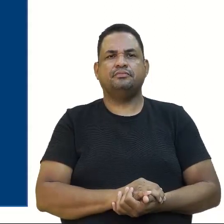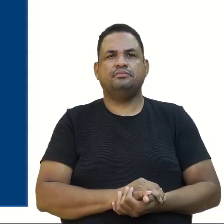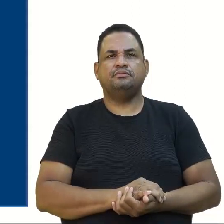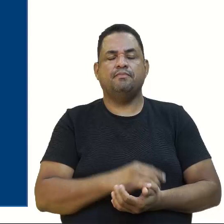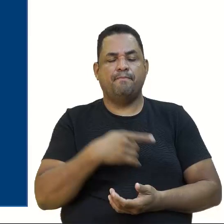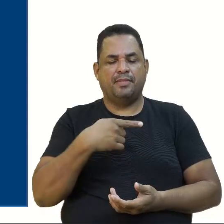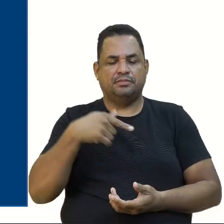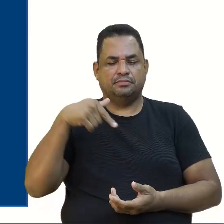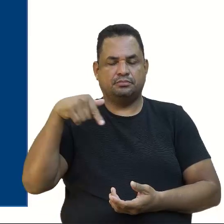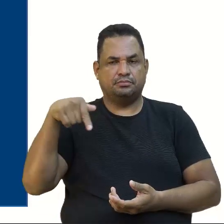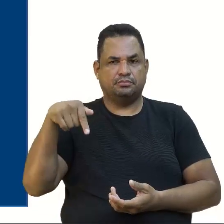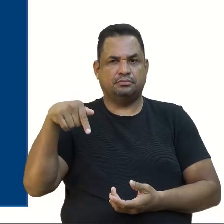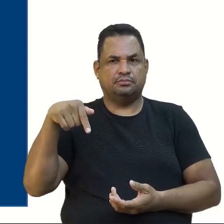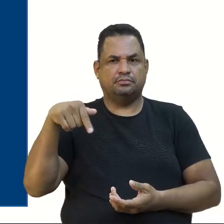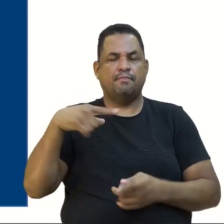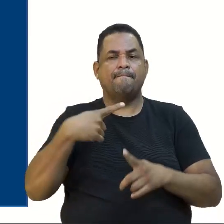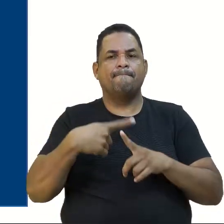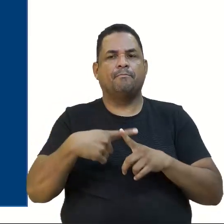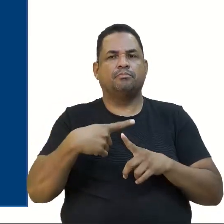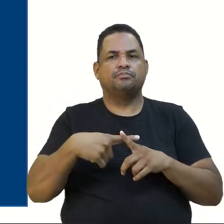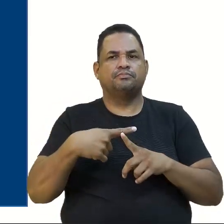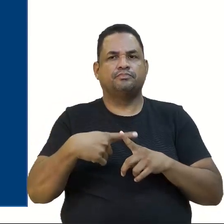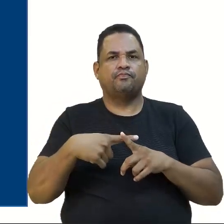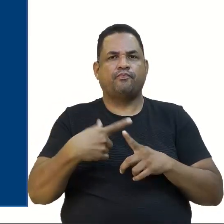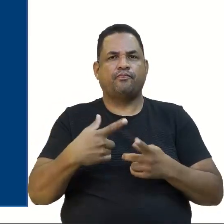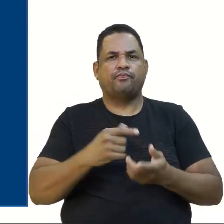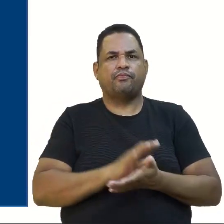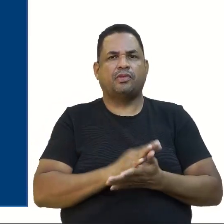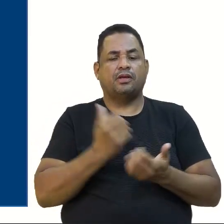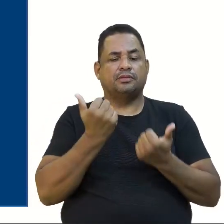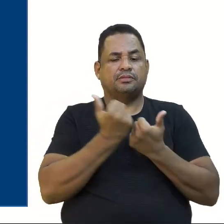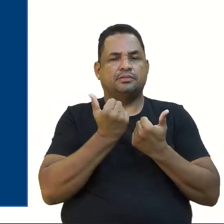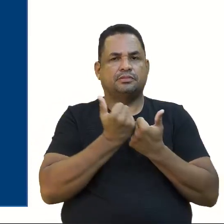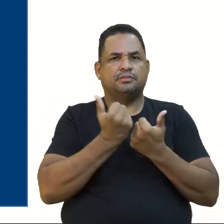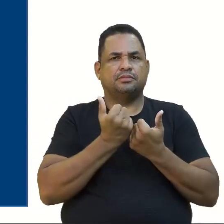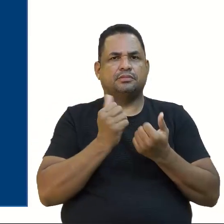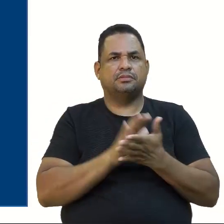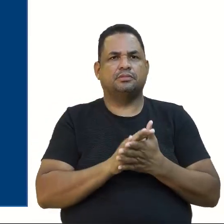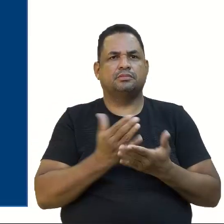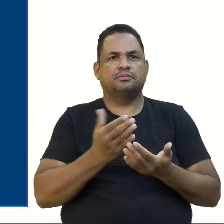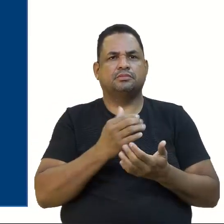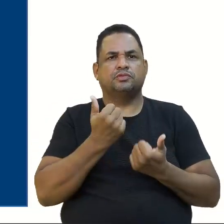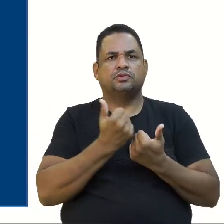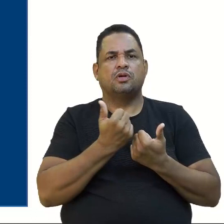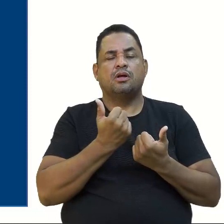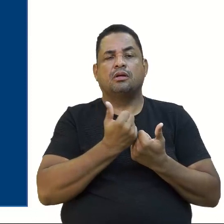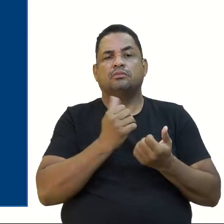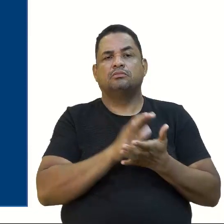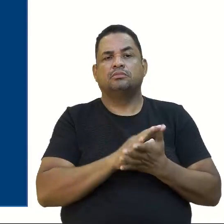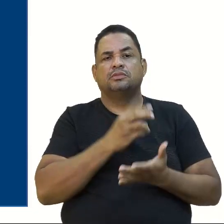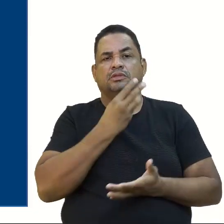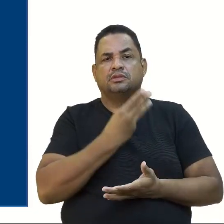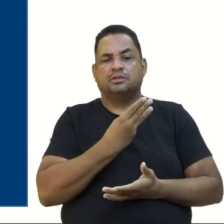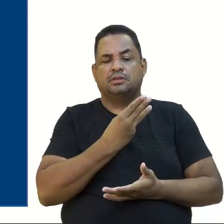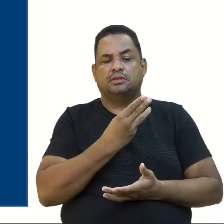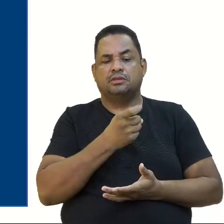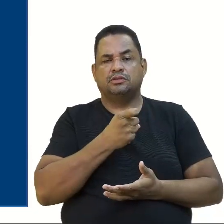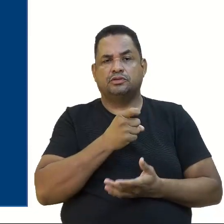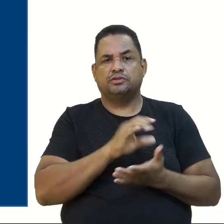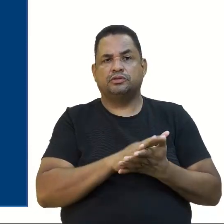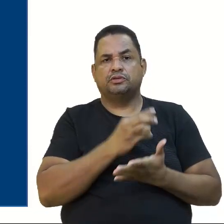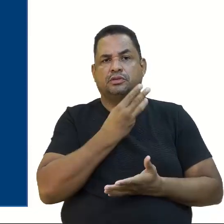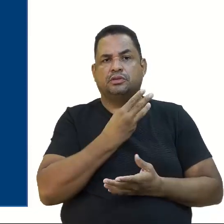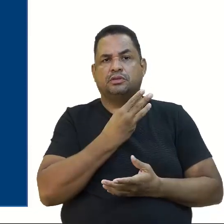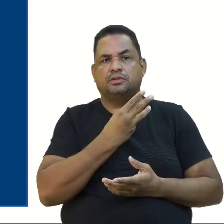Menos 7. Por quê, né? Vamos lá, a gente vai ter que substituir aqui. No lugar do x, 3 vezes x.